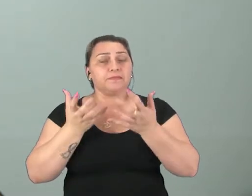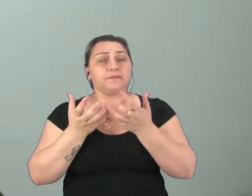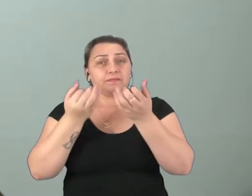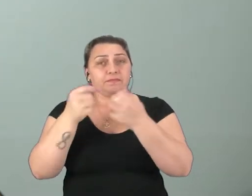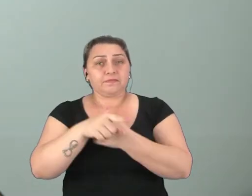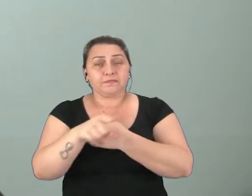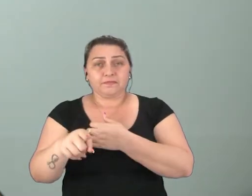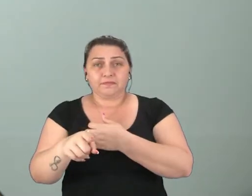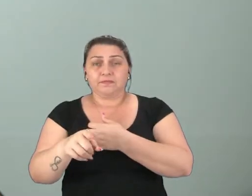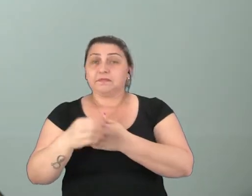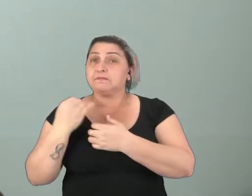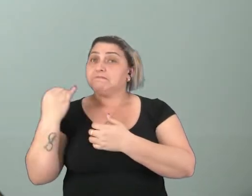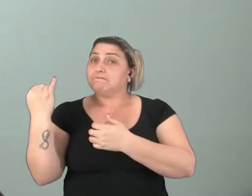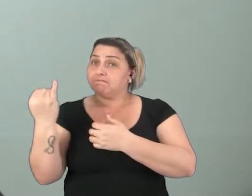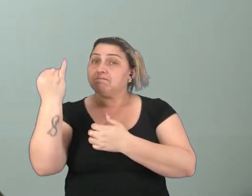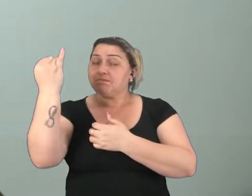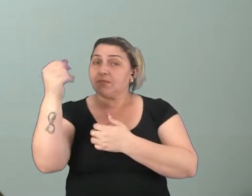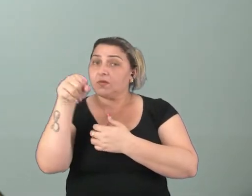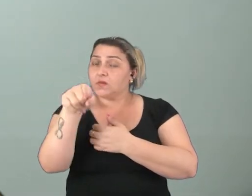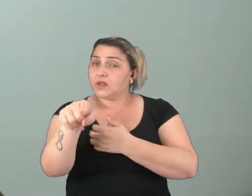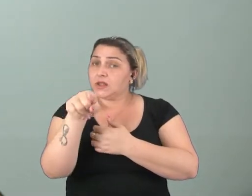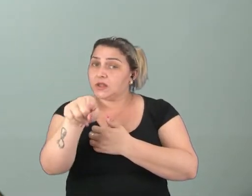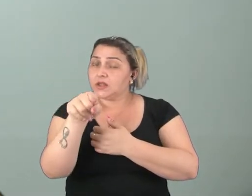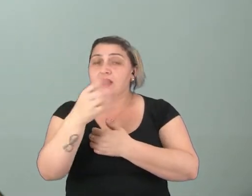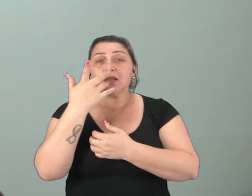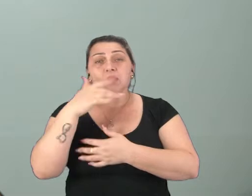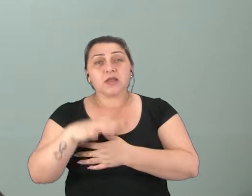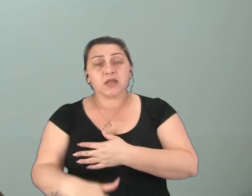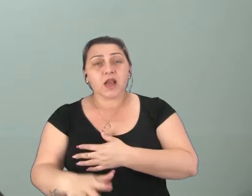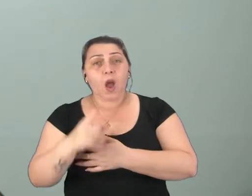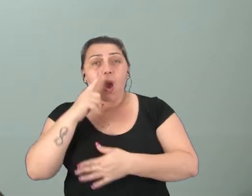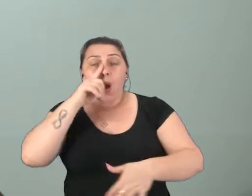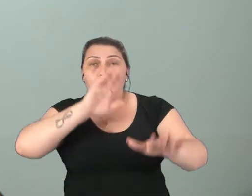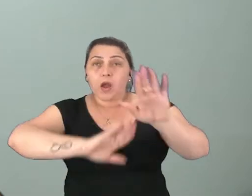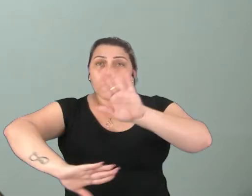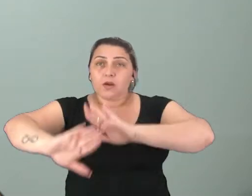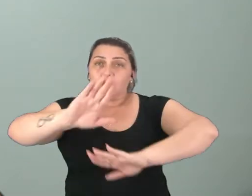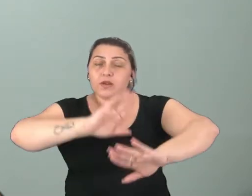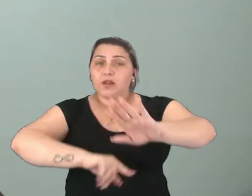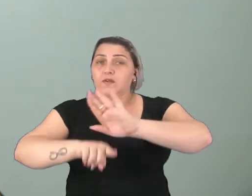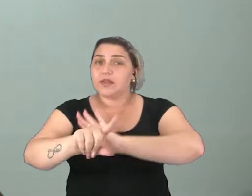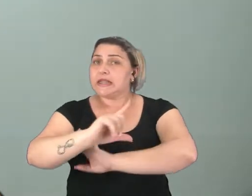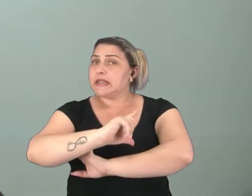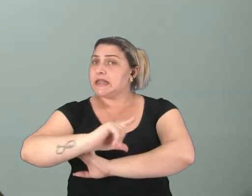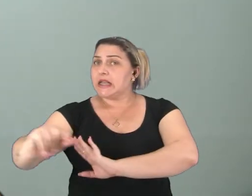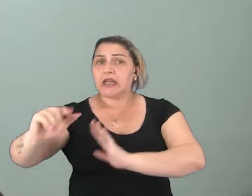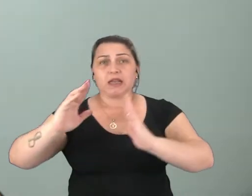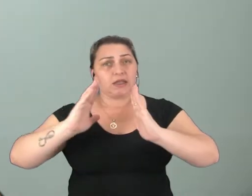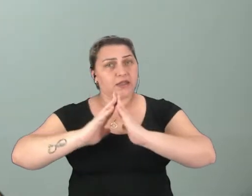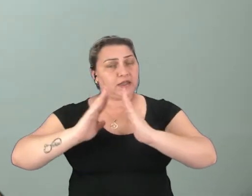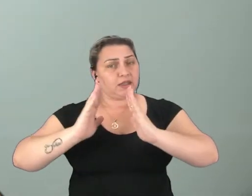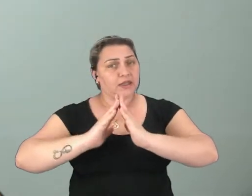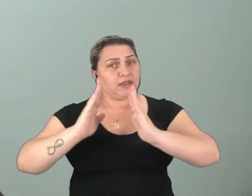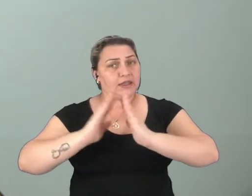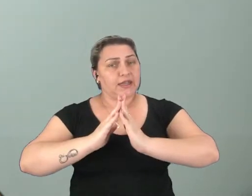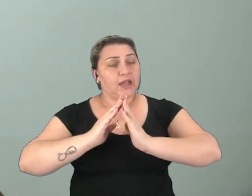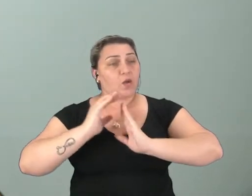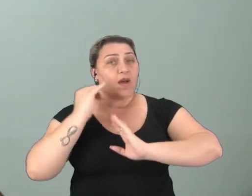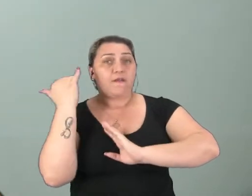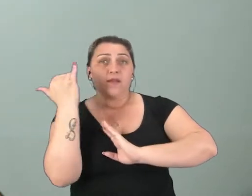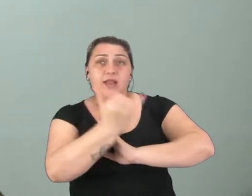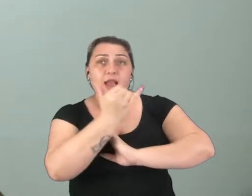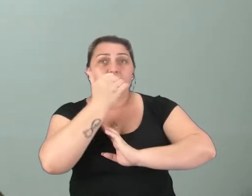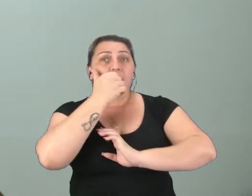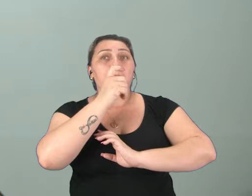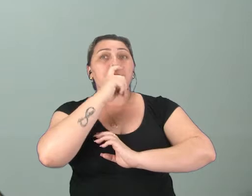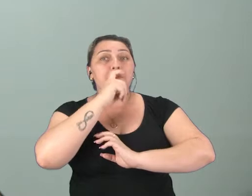para vocês um ponto importante, para que vocês, crianças, tenham cuidado, que vocês não saiam de suas casas sem comunicar aos